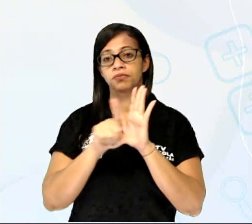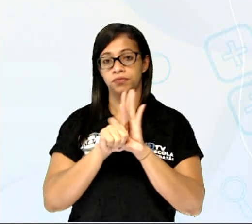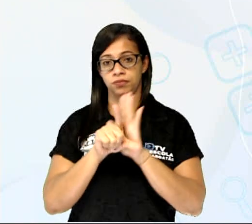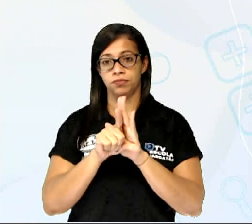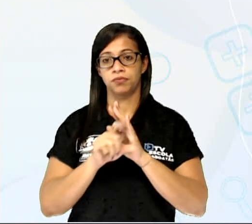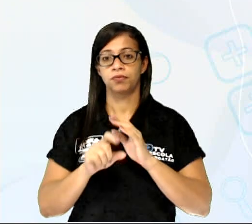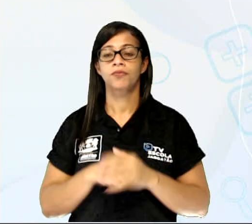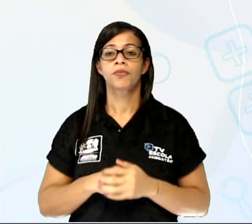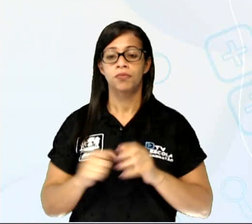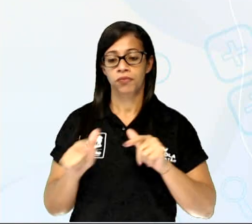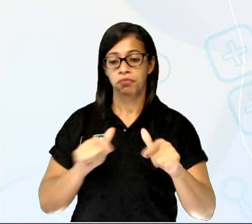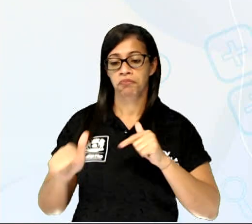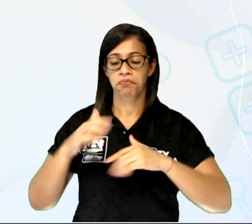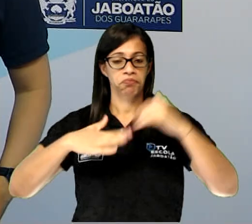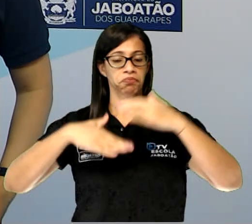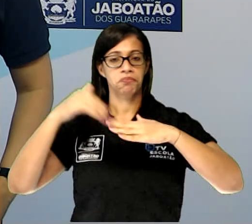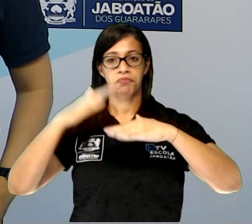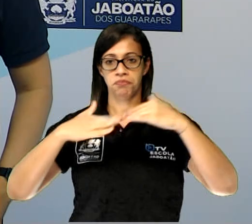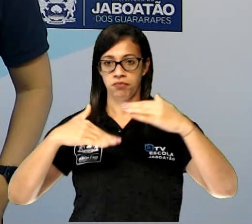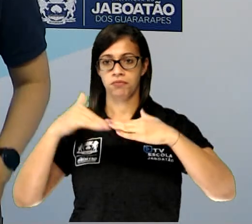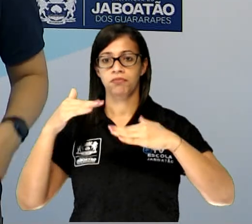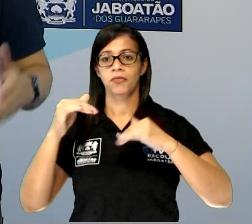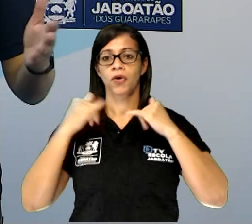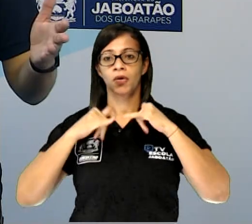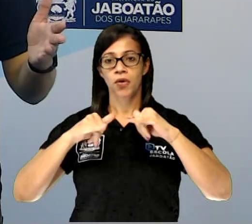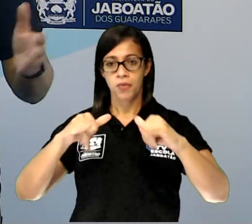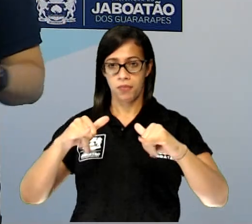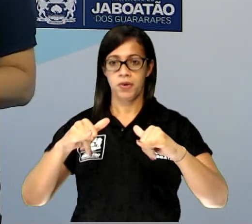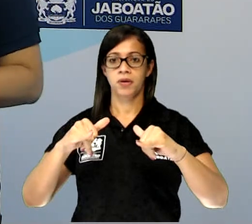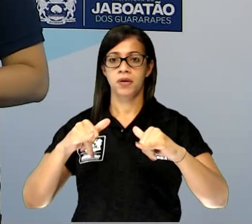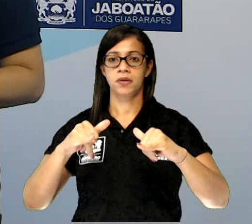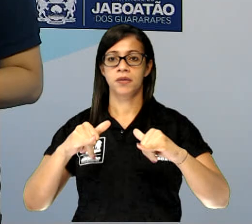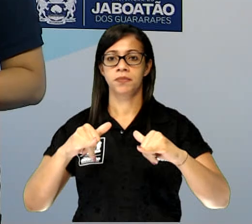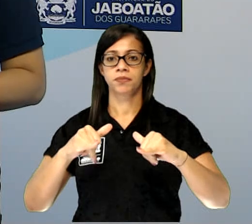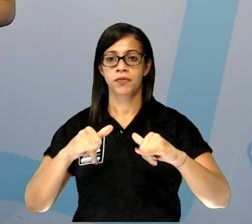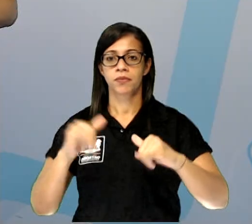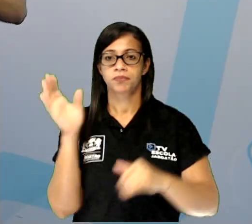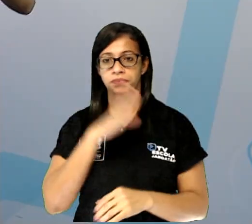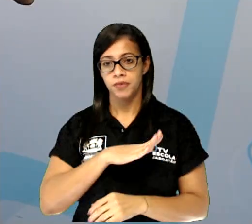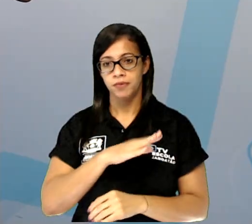forte uso de propaganda para difamá-los. Então, com essa eu me